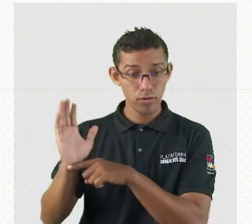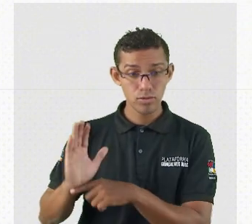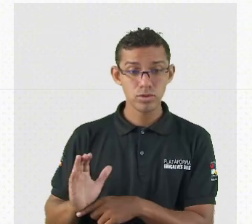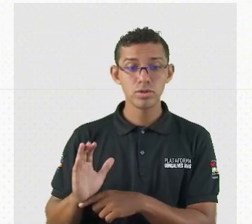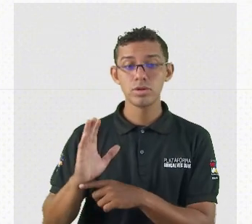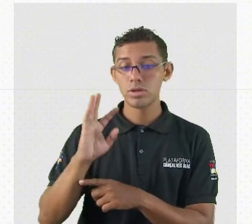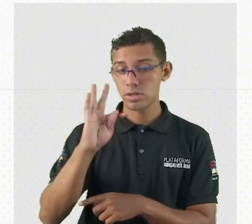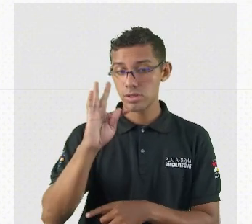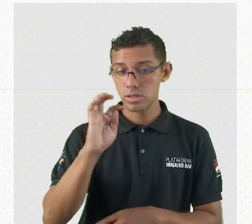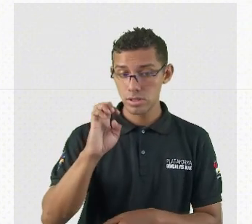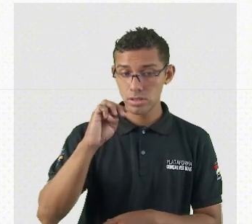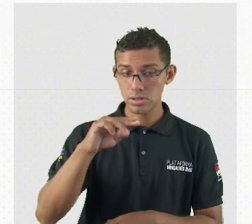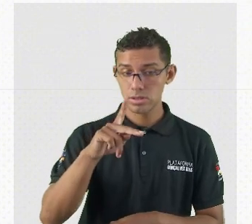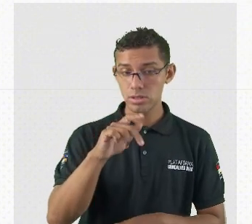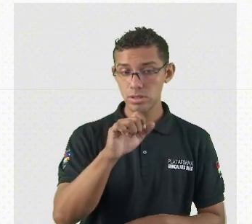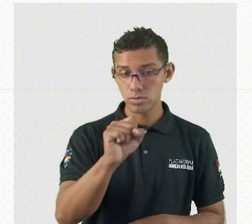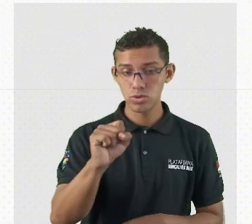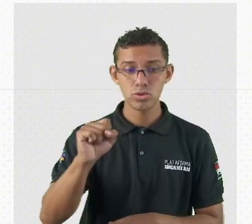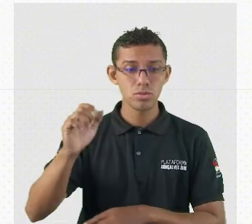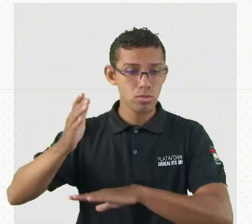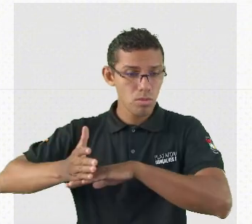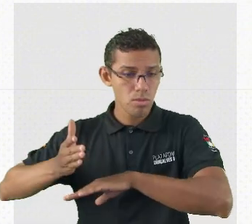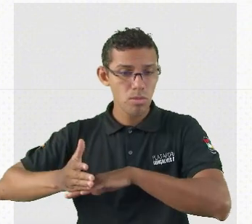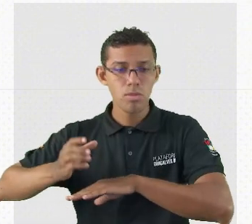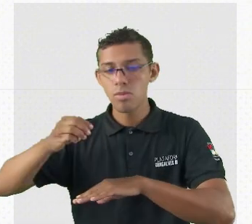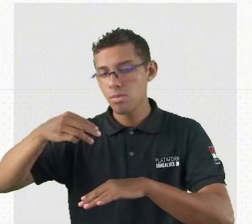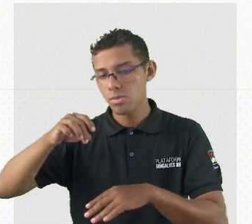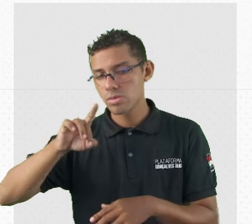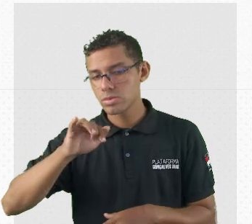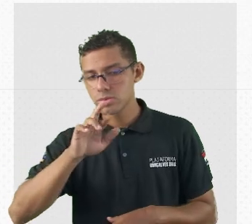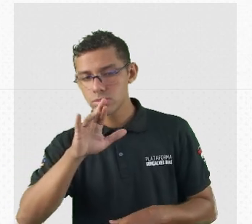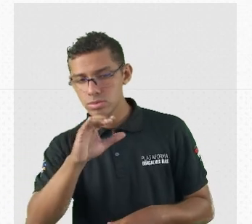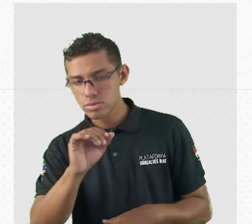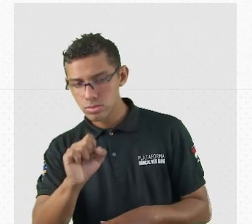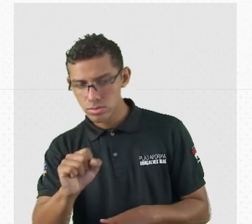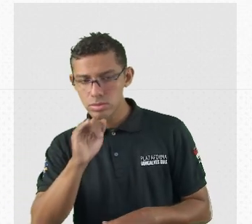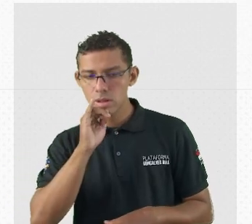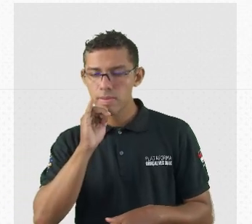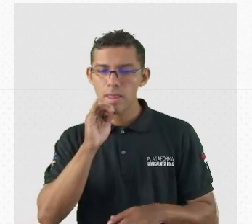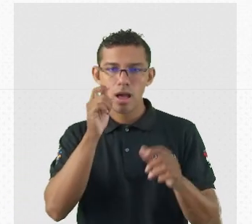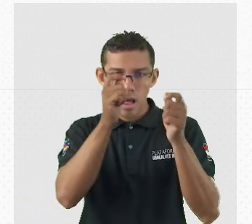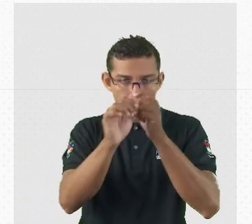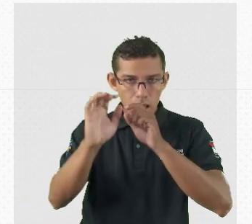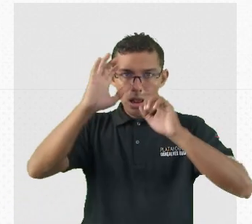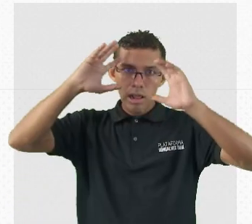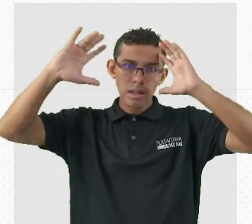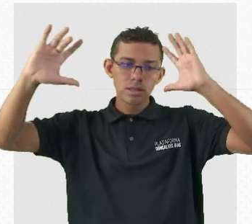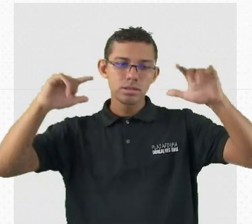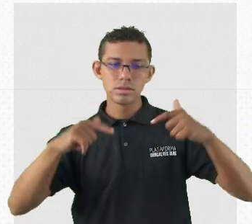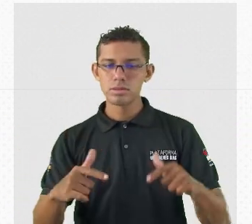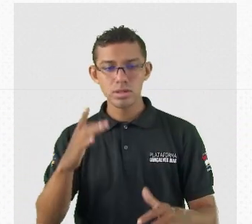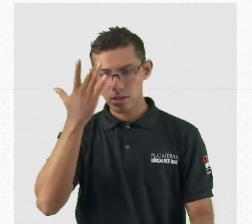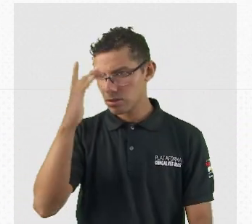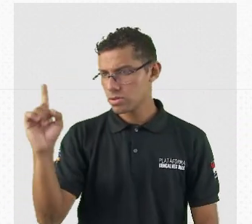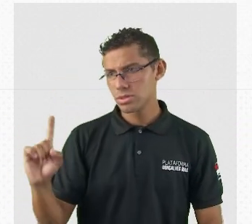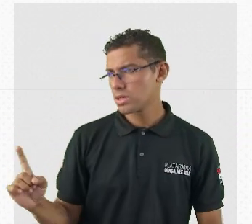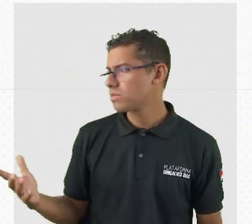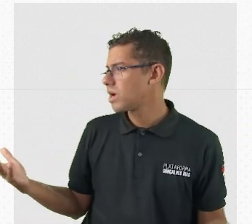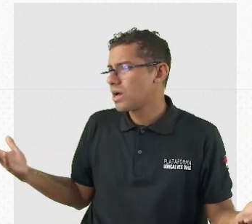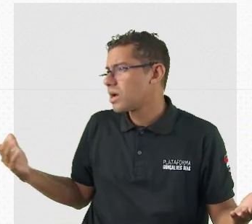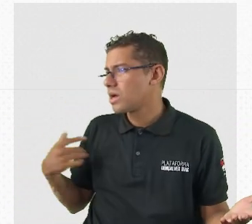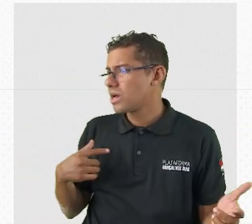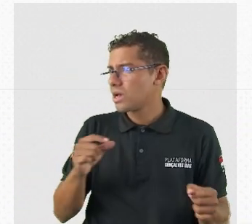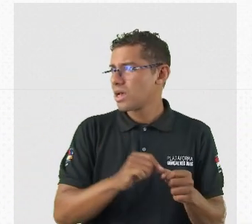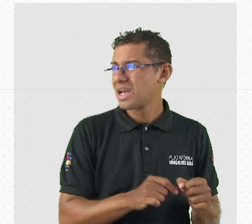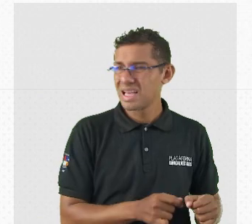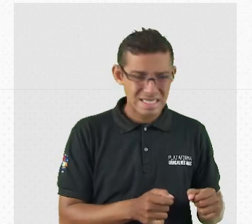Chaplin mostra muito bem isso. É que nesse contexto surge a ideia da alienação do trabalhador. Ele não sabe mais o que realmente ele faz,